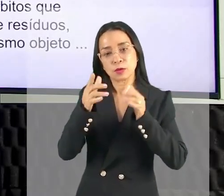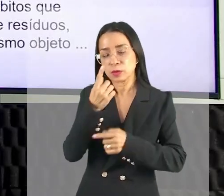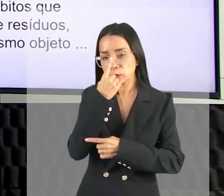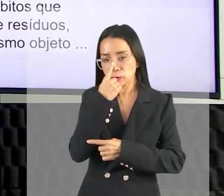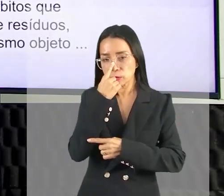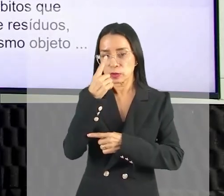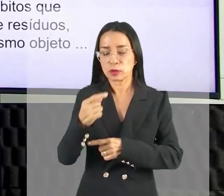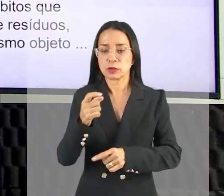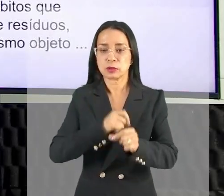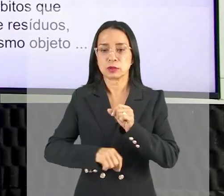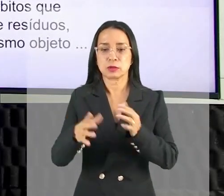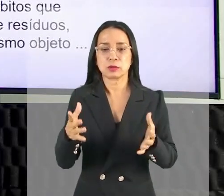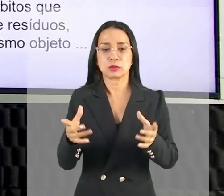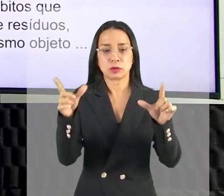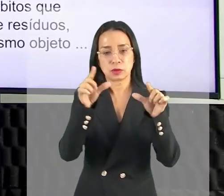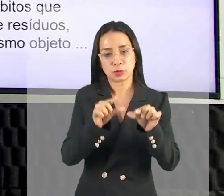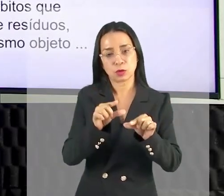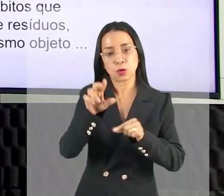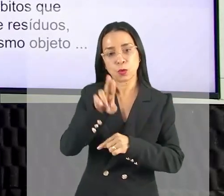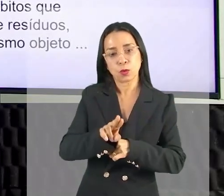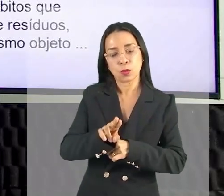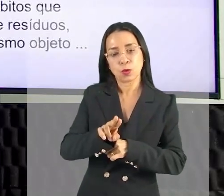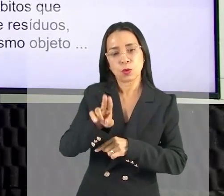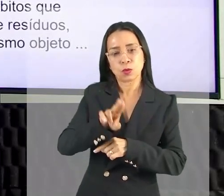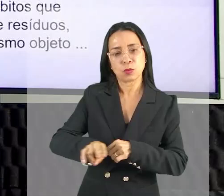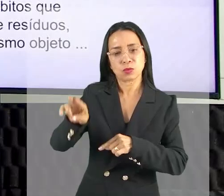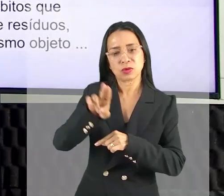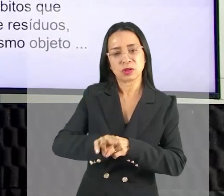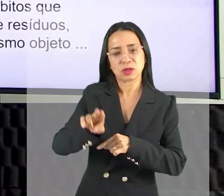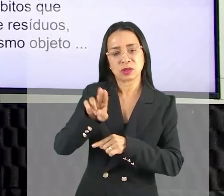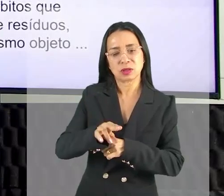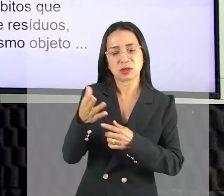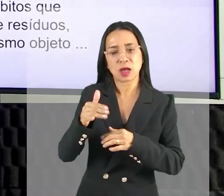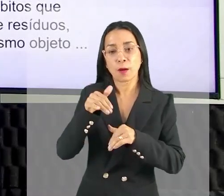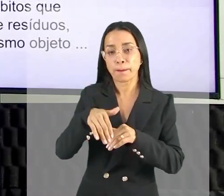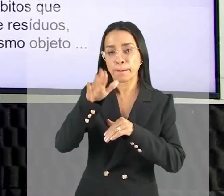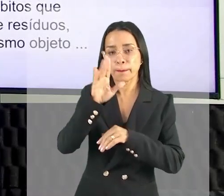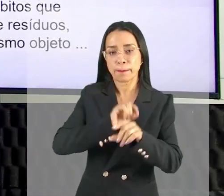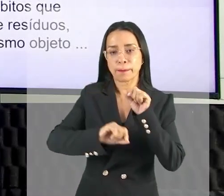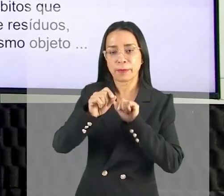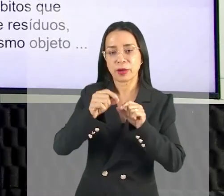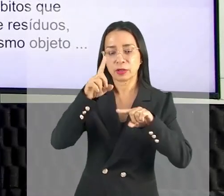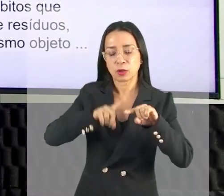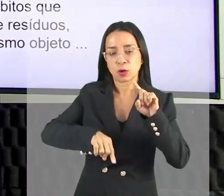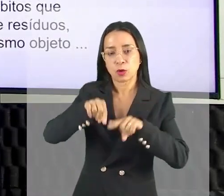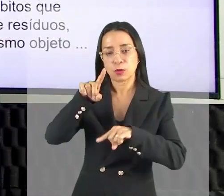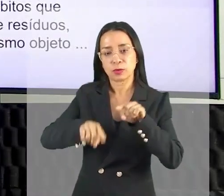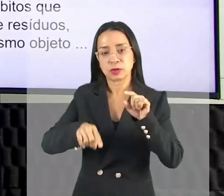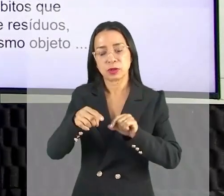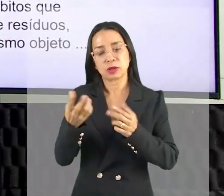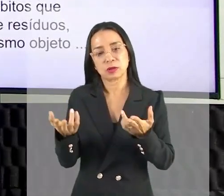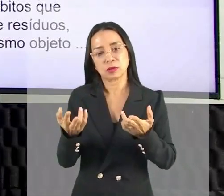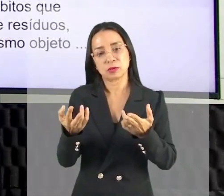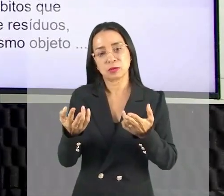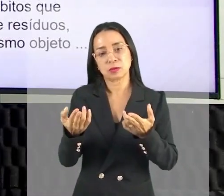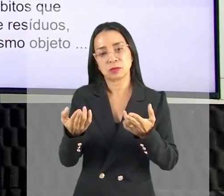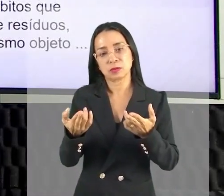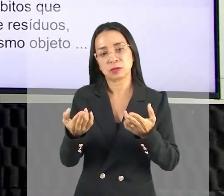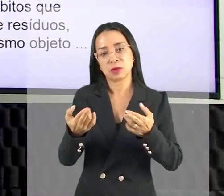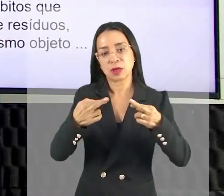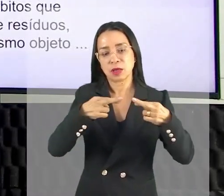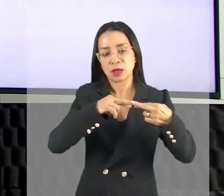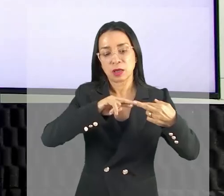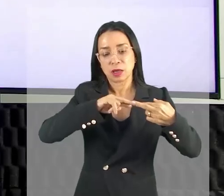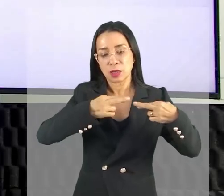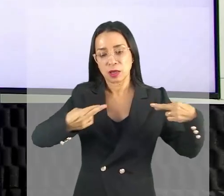reduzir, utilizar o máximo possível o mesmo objeto, ou seja, reutilizar, né,